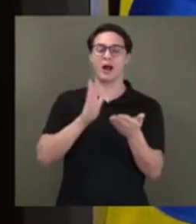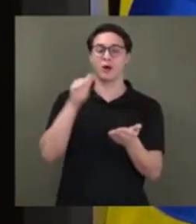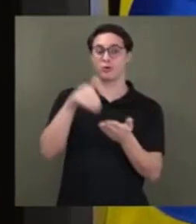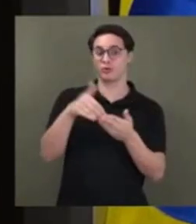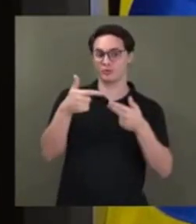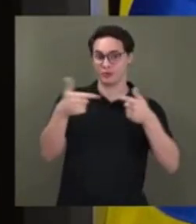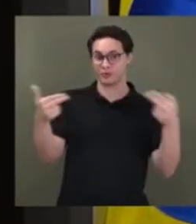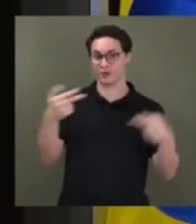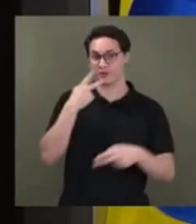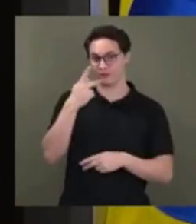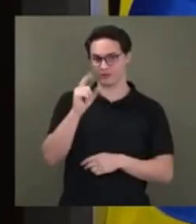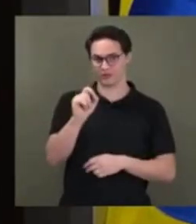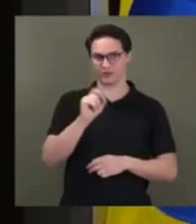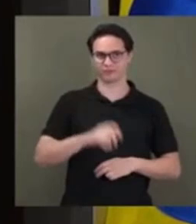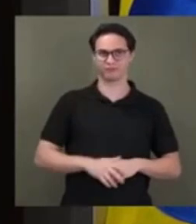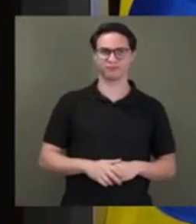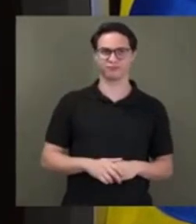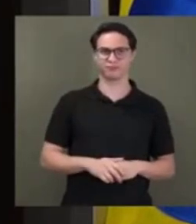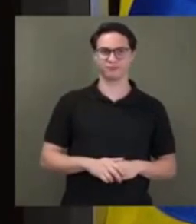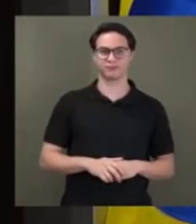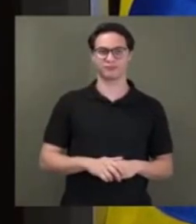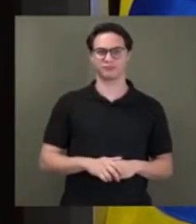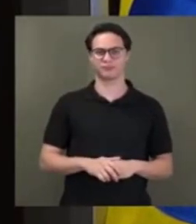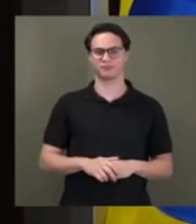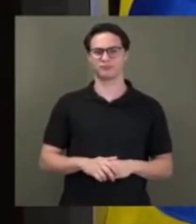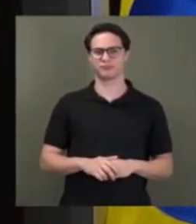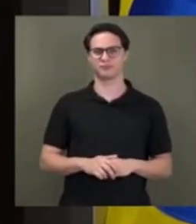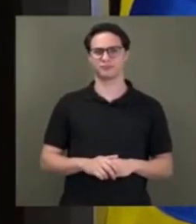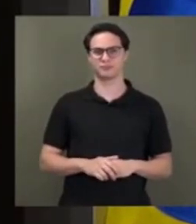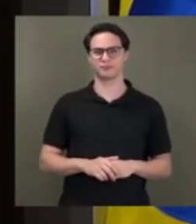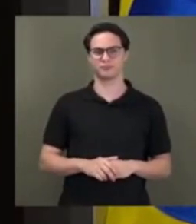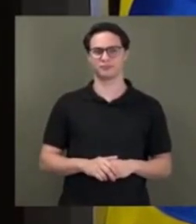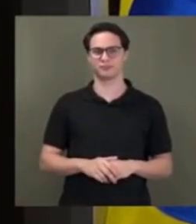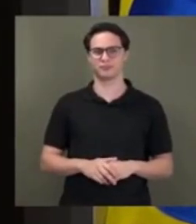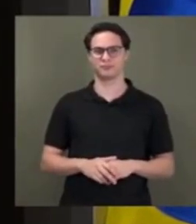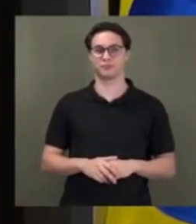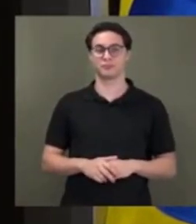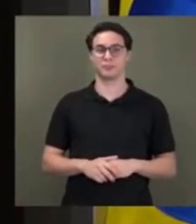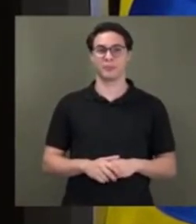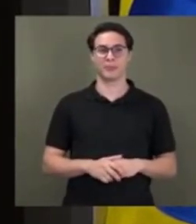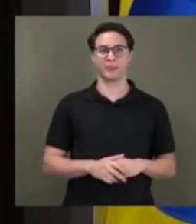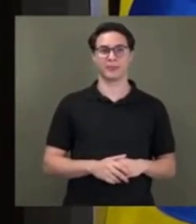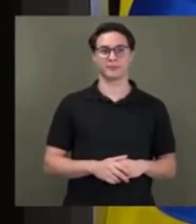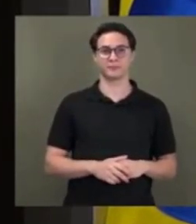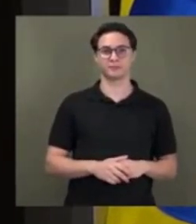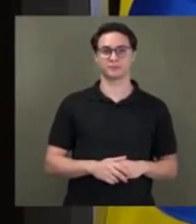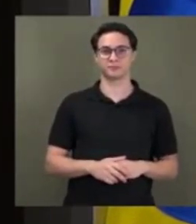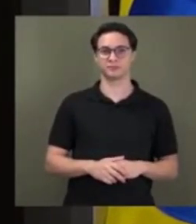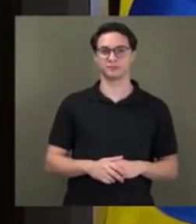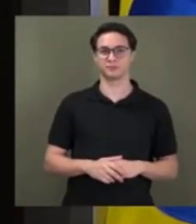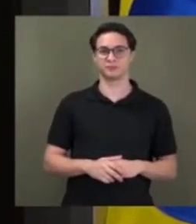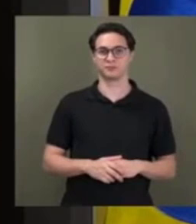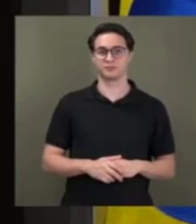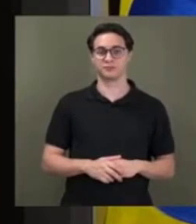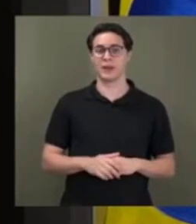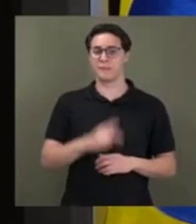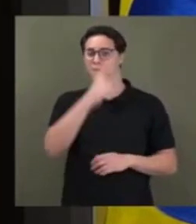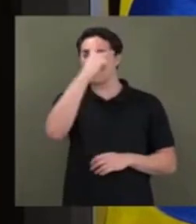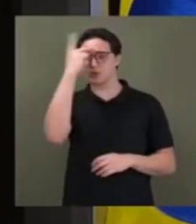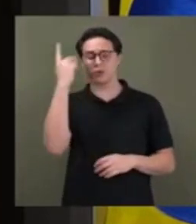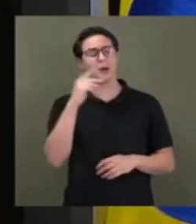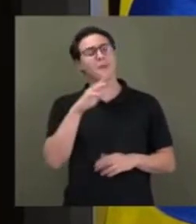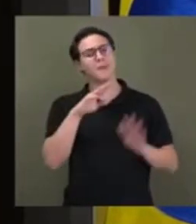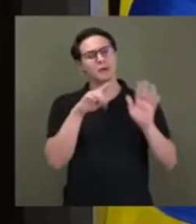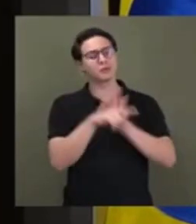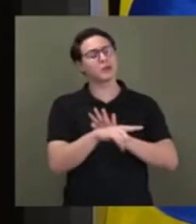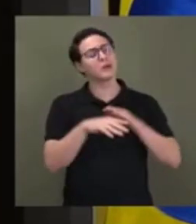assim: mas as contribuições. Ora, este óbice só é erguido em relação a